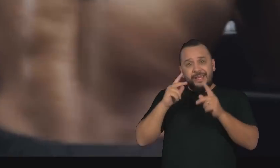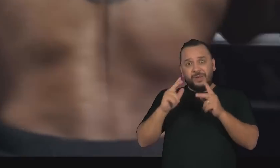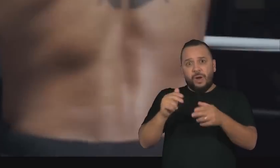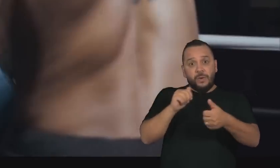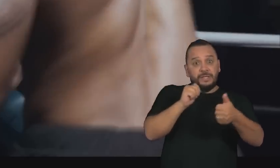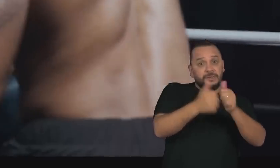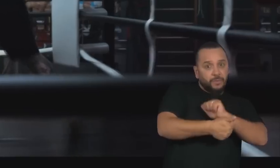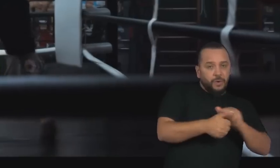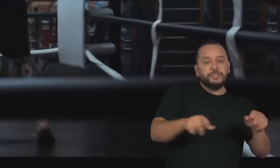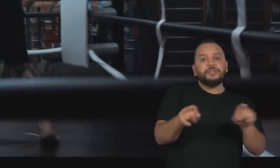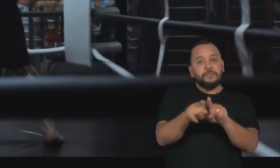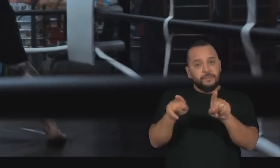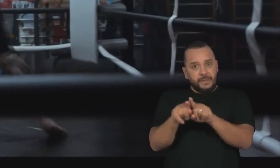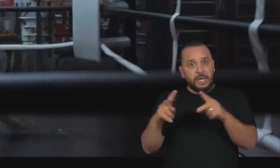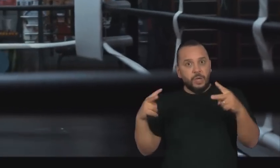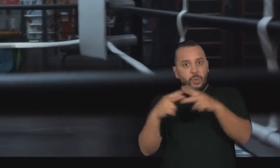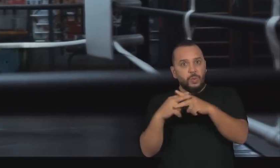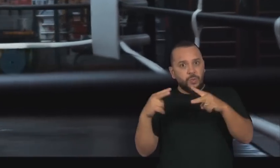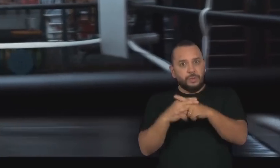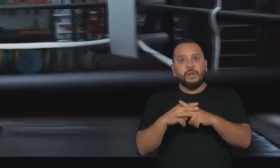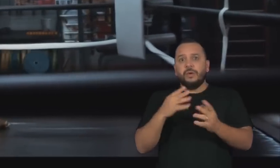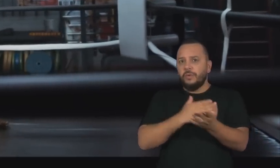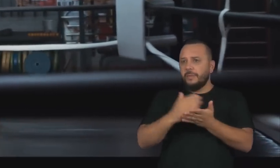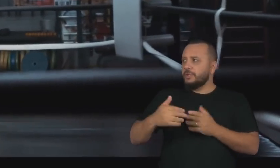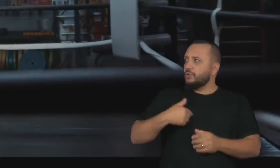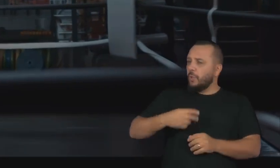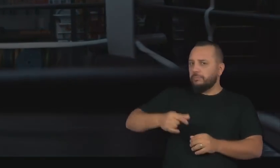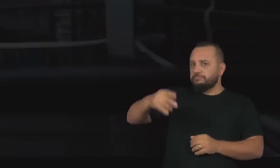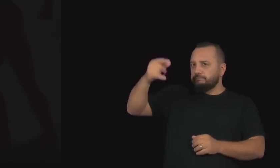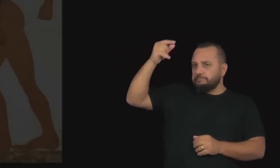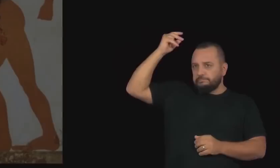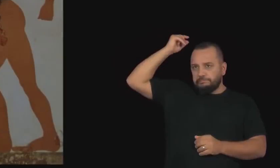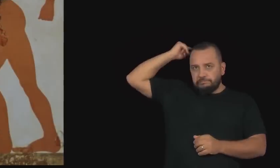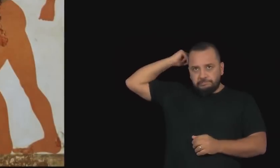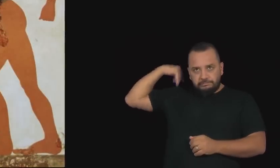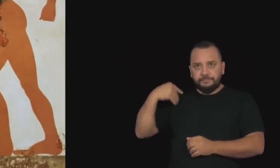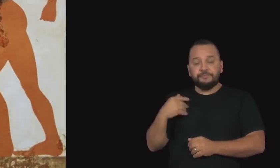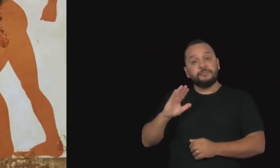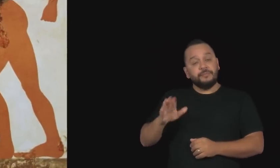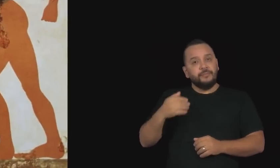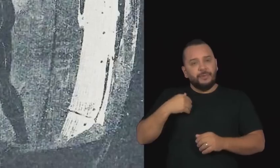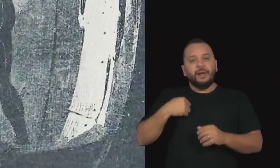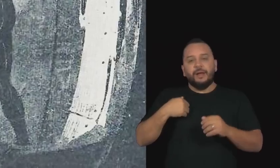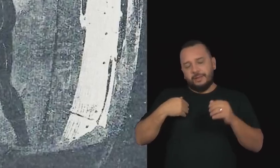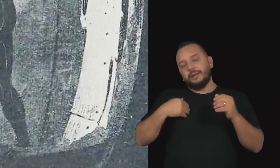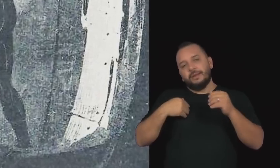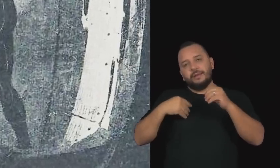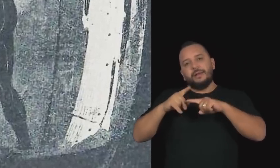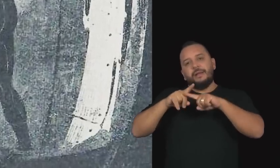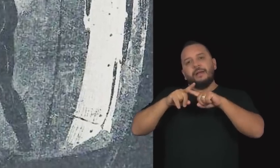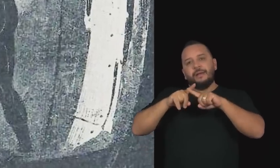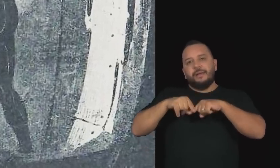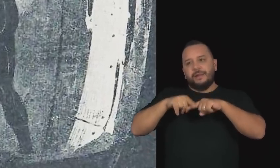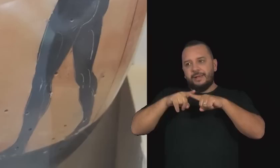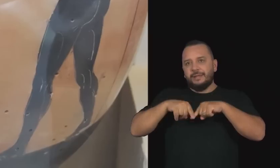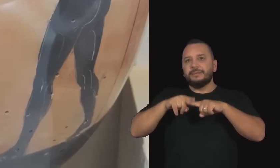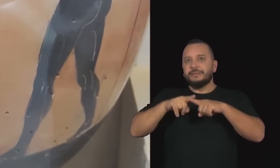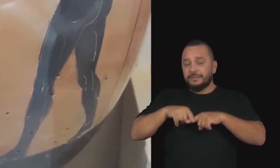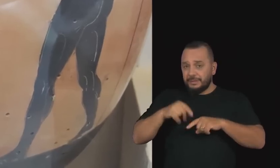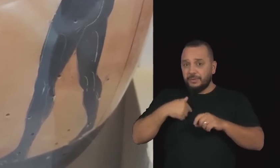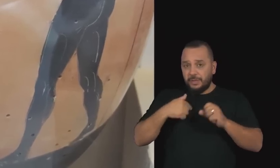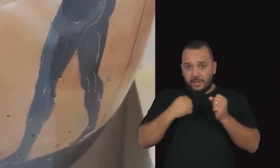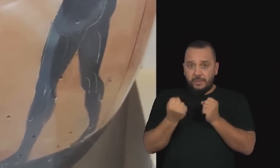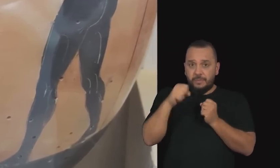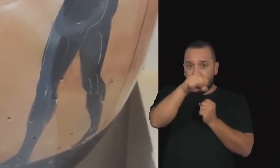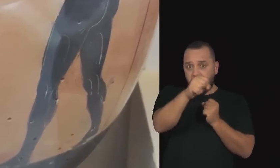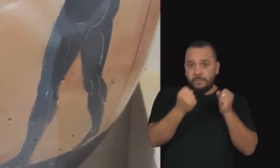esporte e tem suas origens na antiguidade. Já na Grécia Antiga, o boxe era considerado um